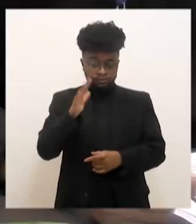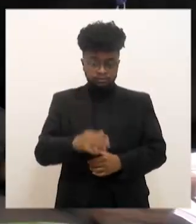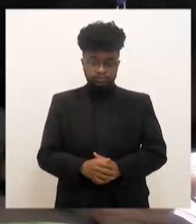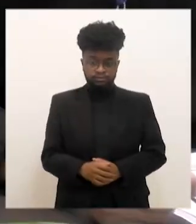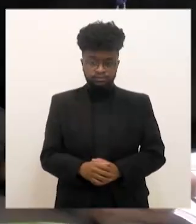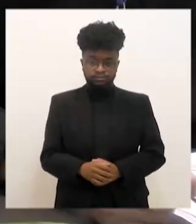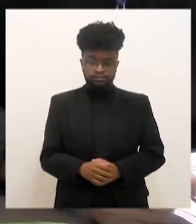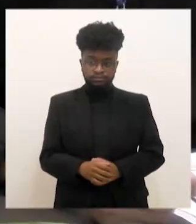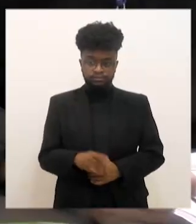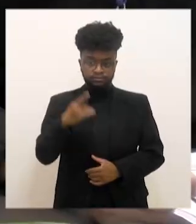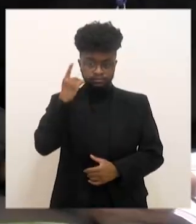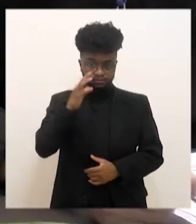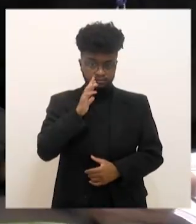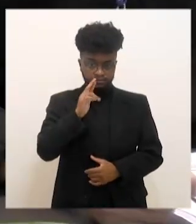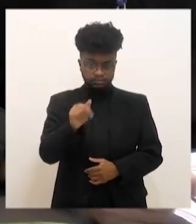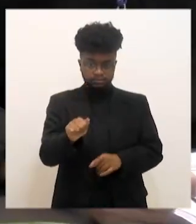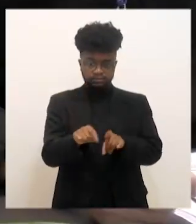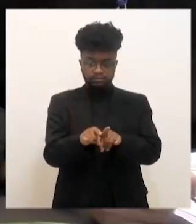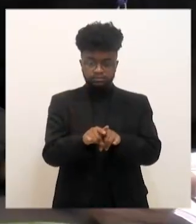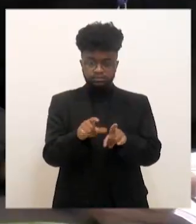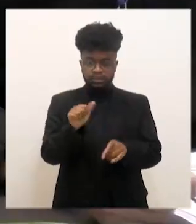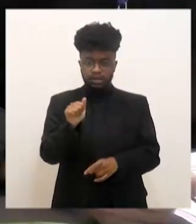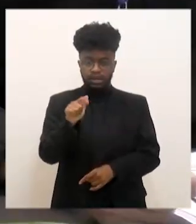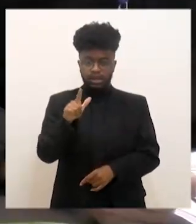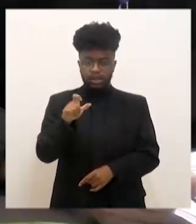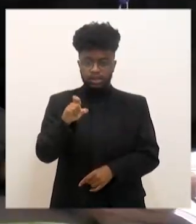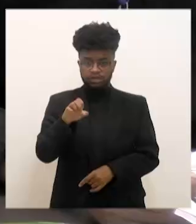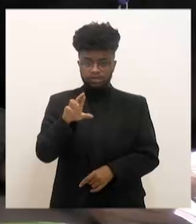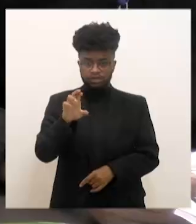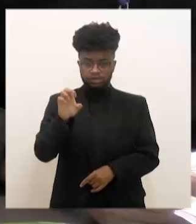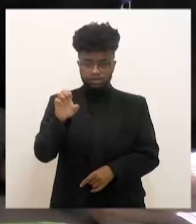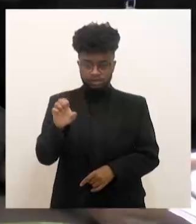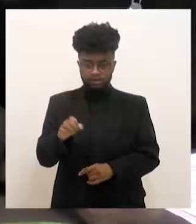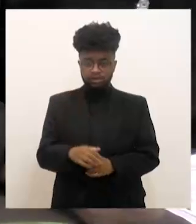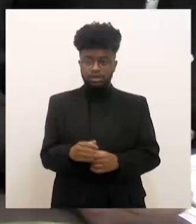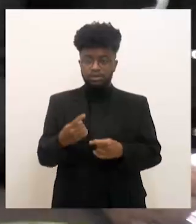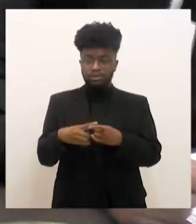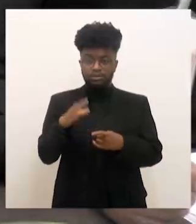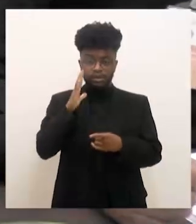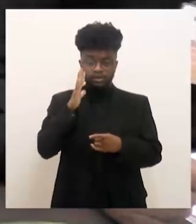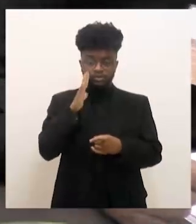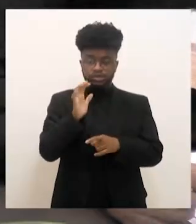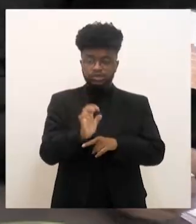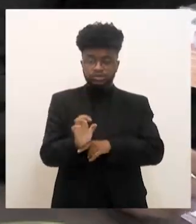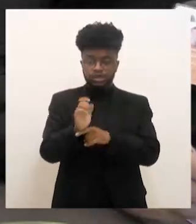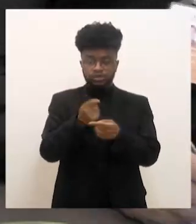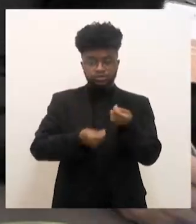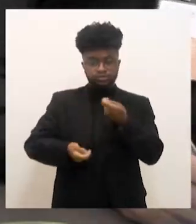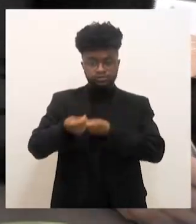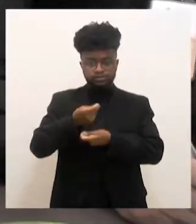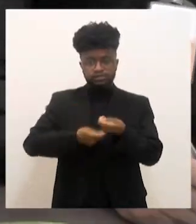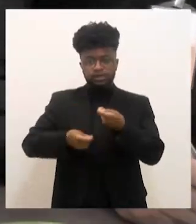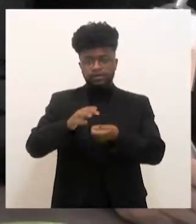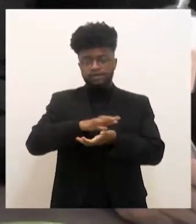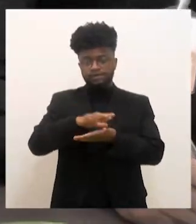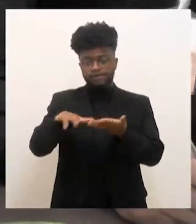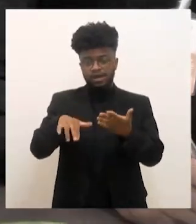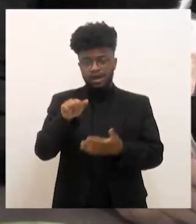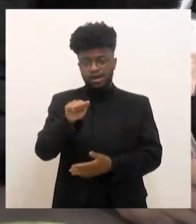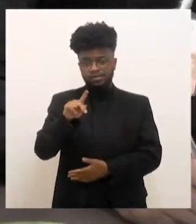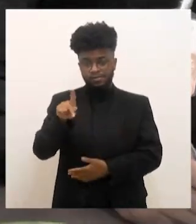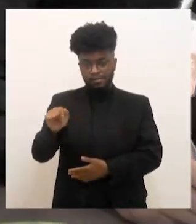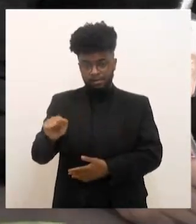deputado Amorim, deputado Knoploch, o Estado tendo que gerir grandes parques e grandes